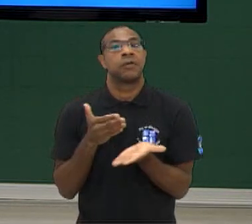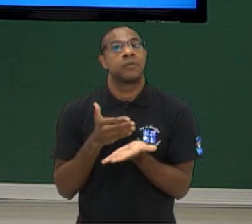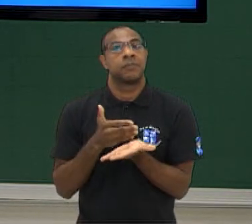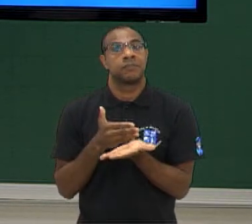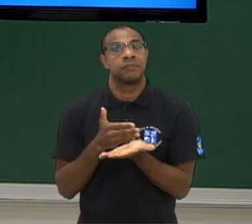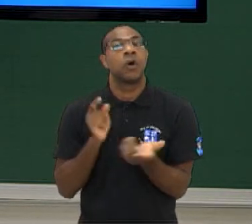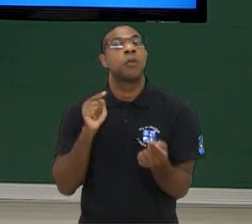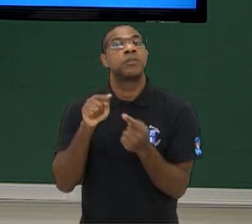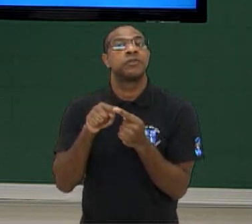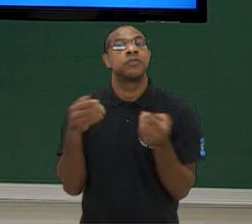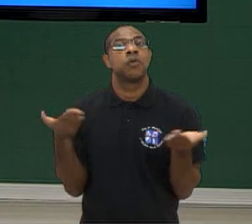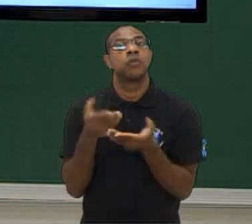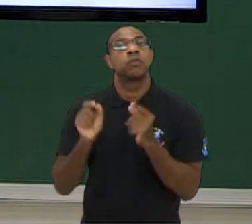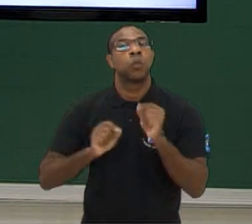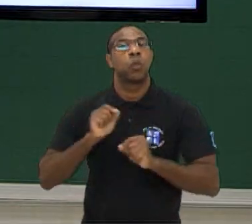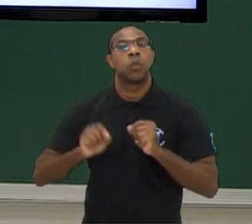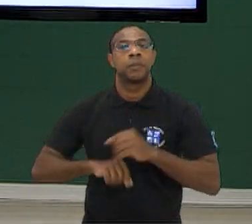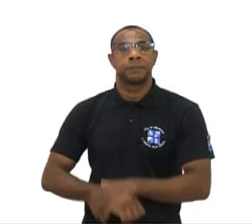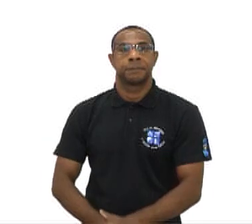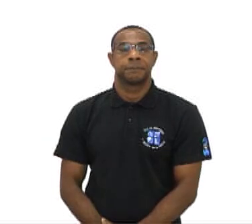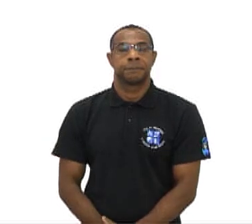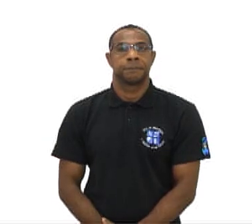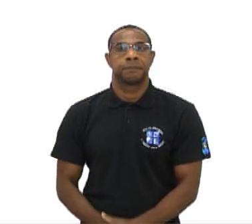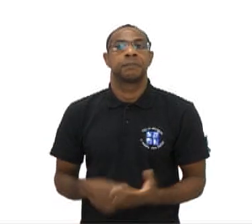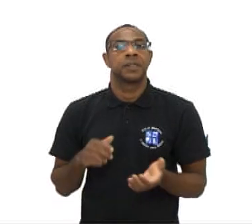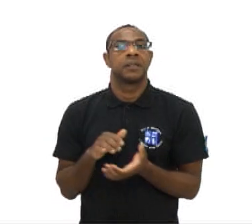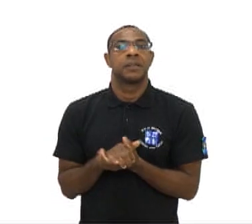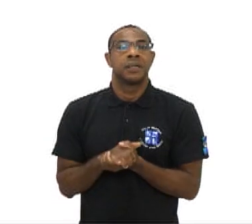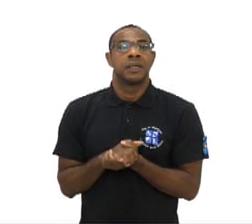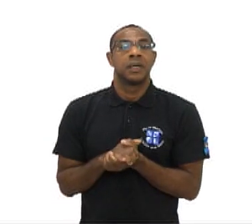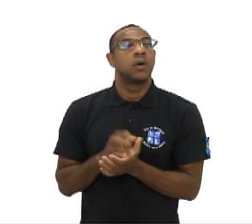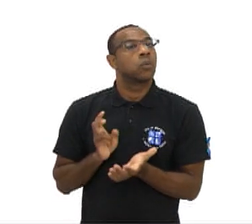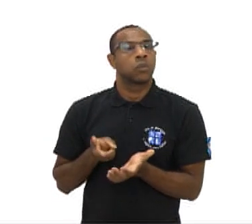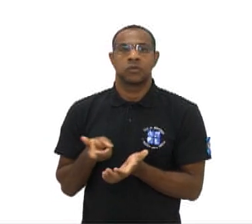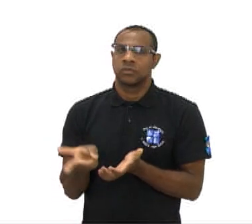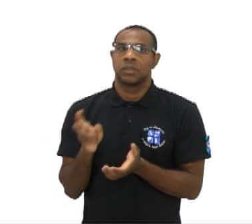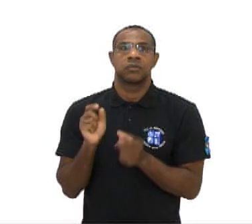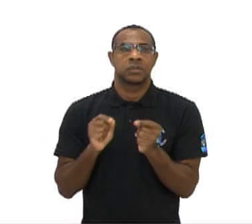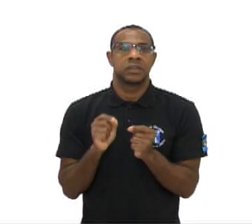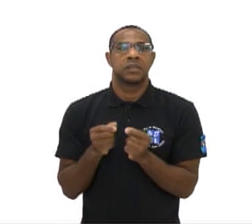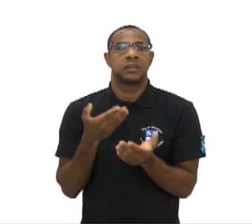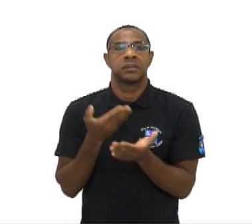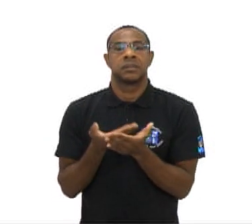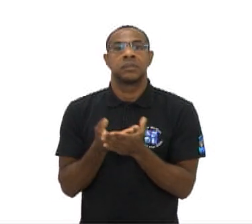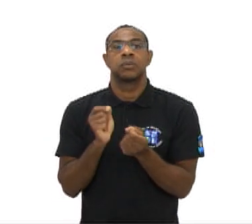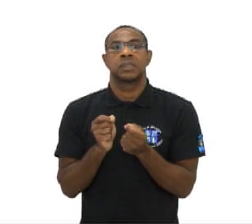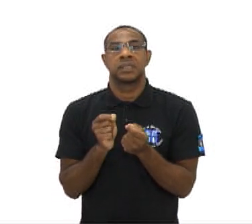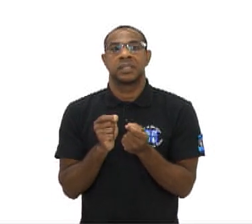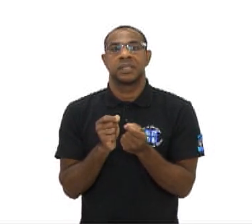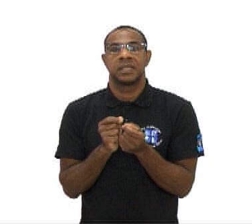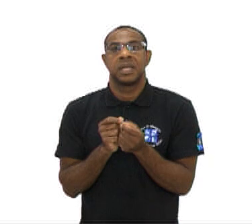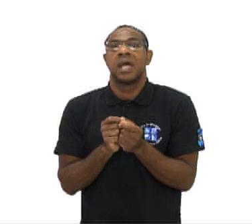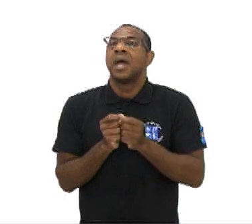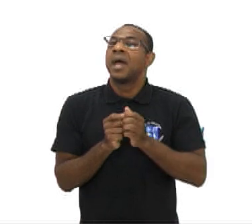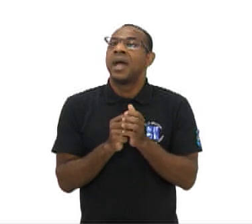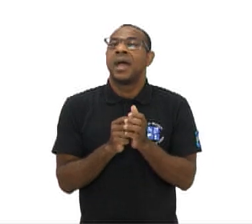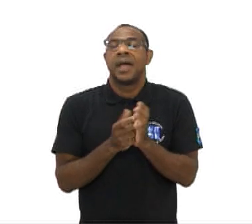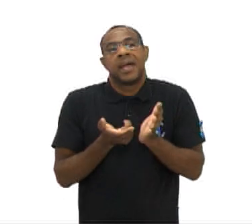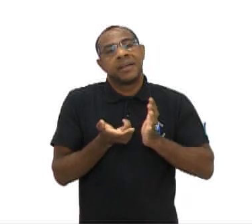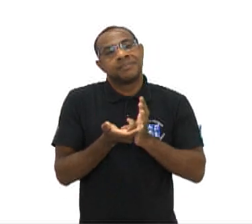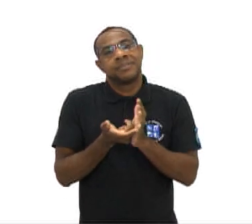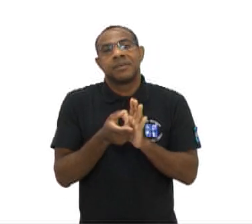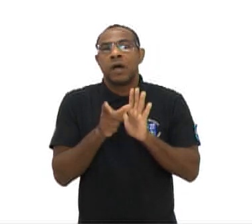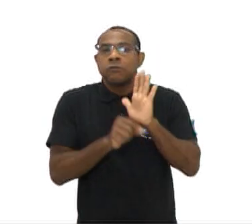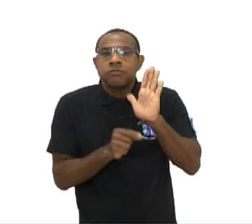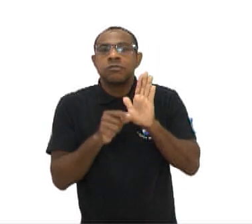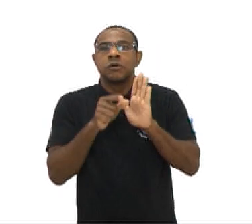nossos objetivos de hoje. Nós vamos dar continuidade aos estudos sobre o gênero artigo de opinião. Lembra que